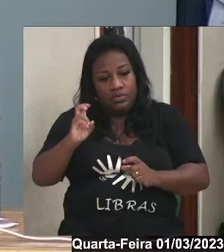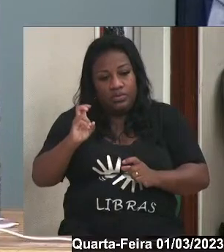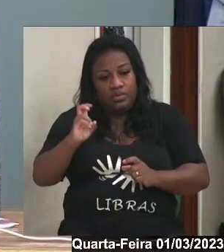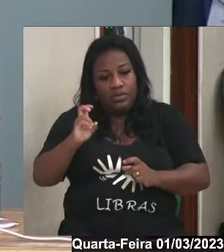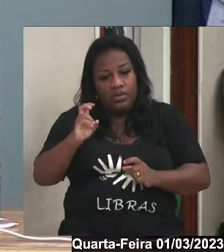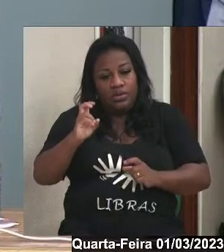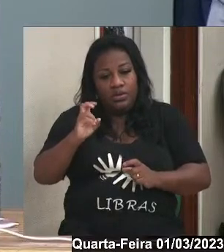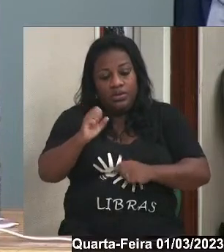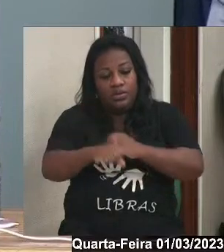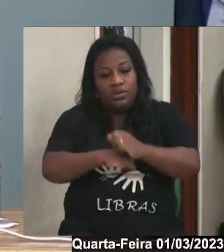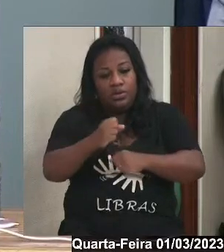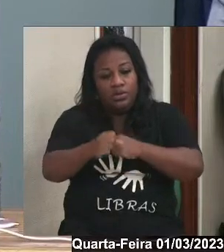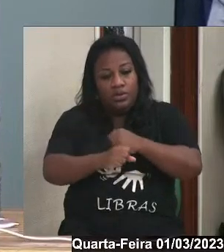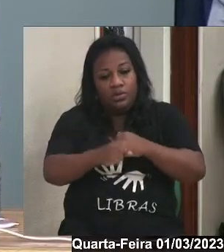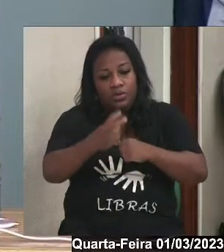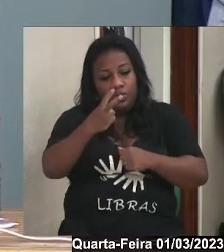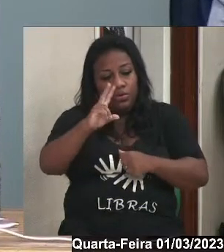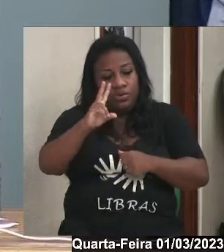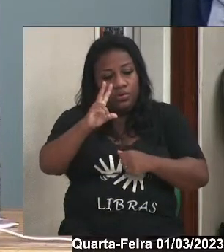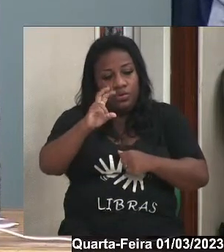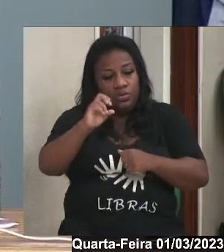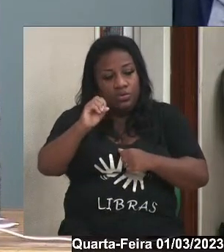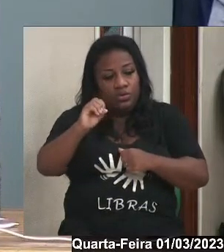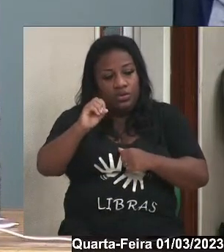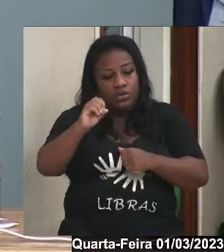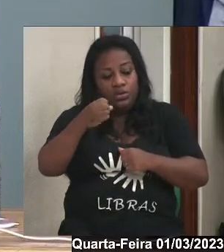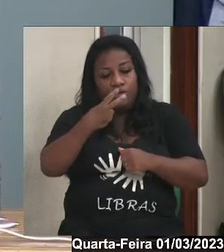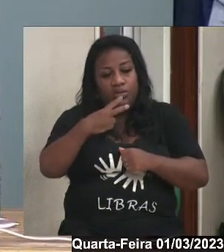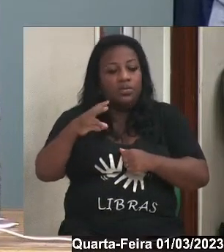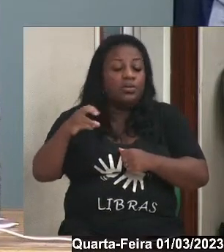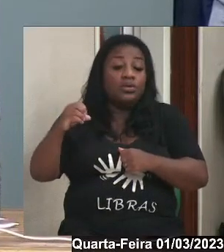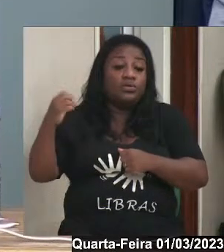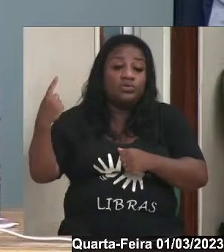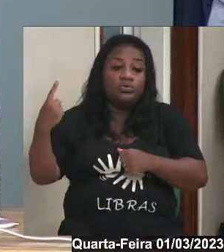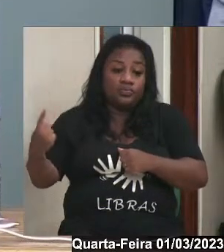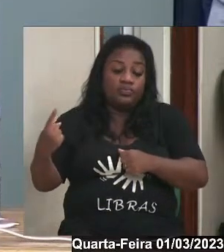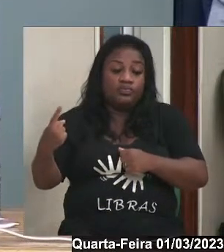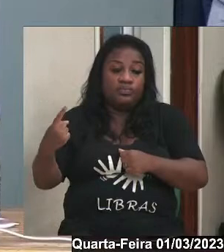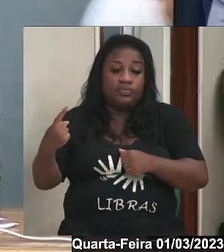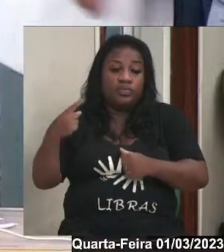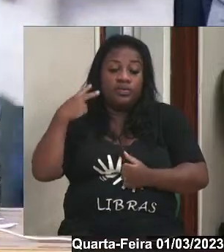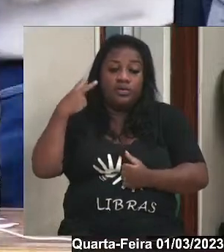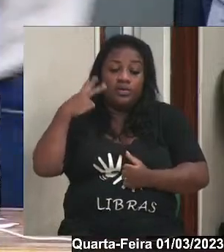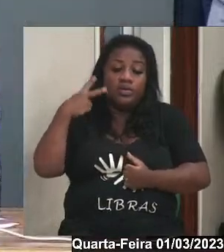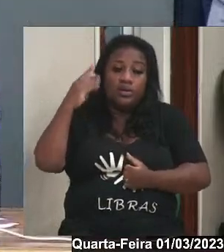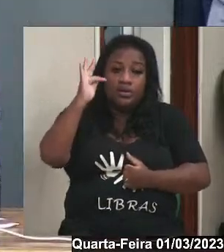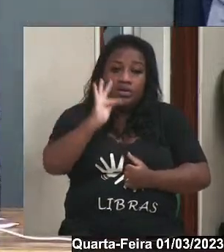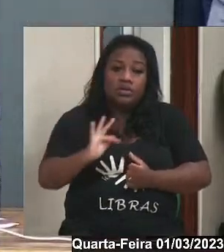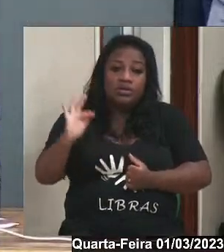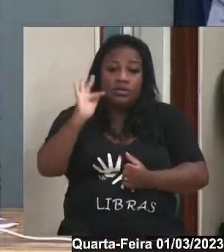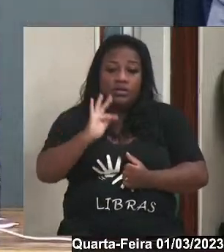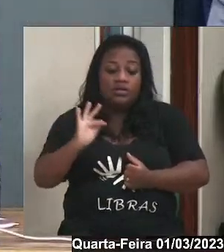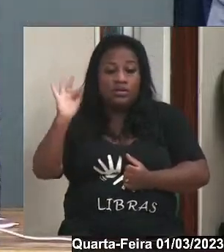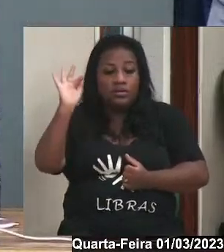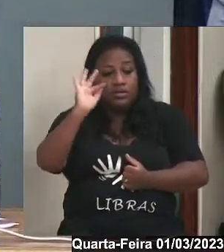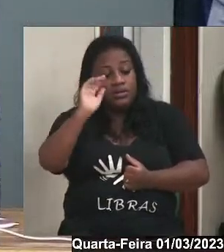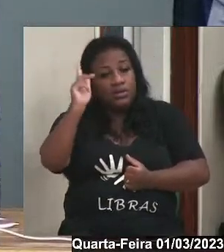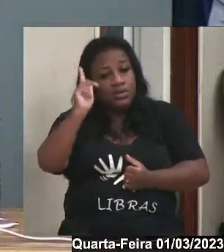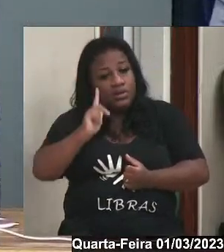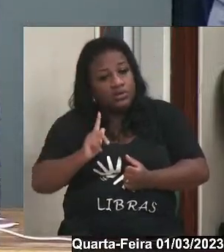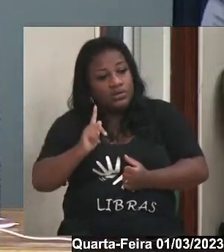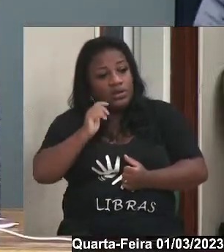dias de fevereiro de 2023. Em votação aprovada por 11 votos favoráveis, e a ausência do vereador Flávio Pereira Lima, Gerson